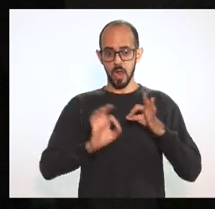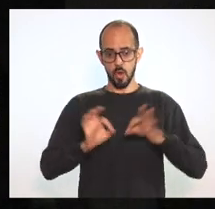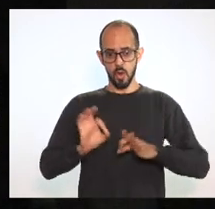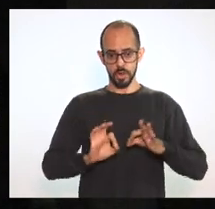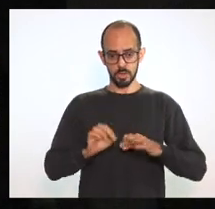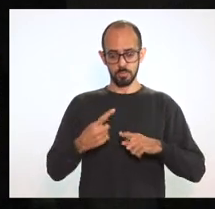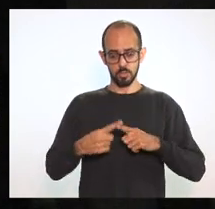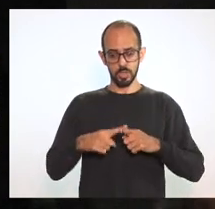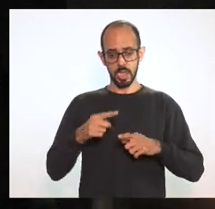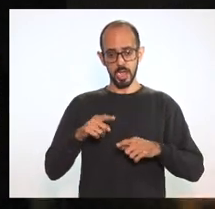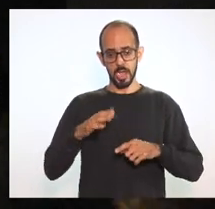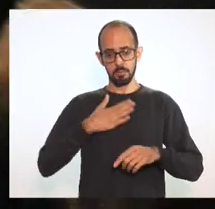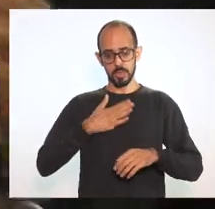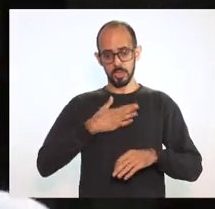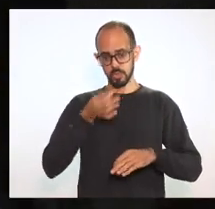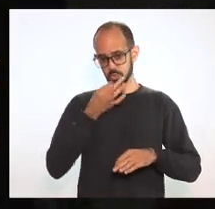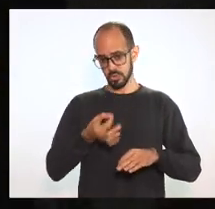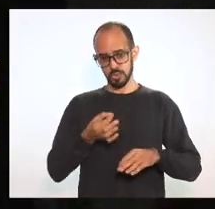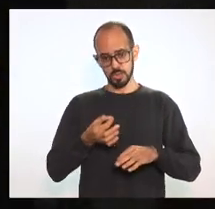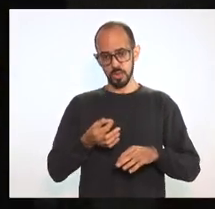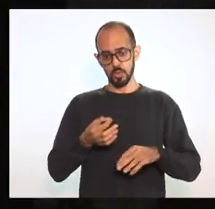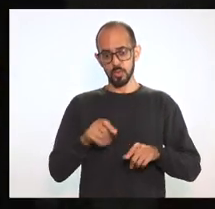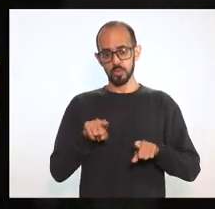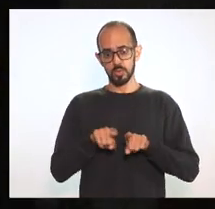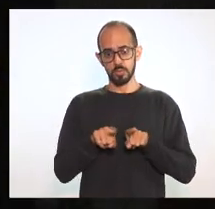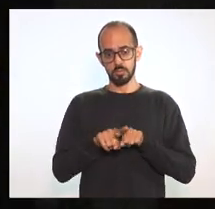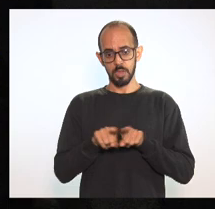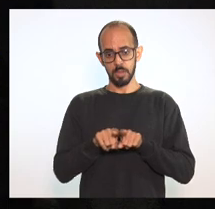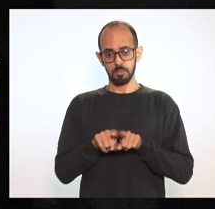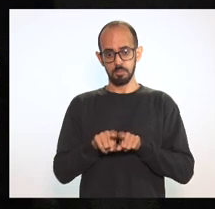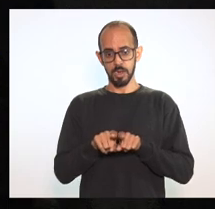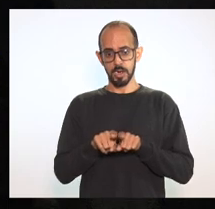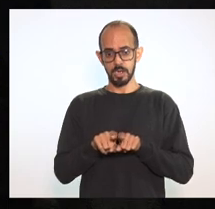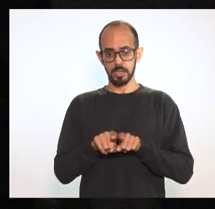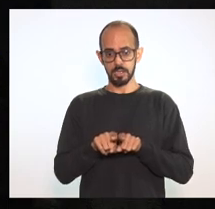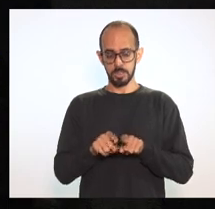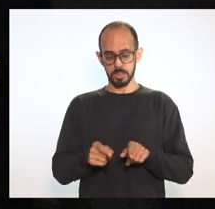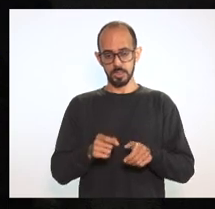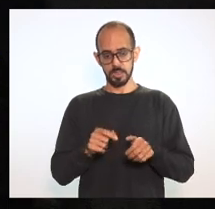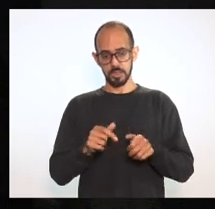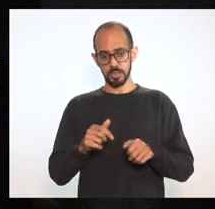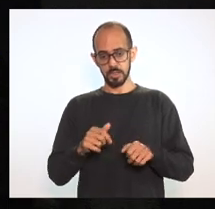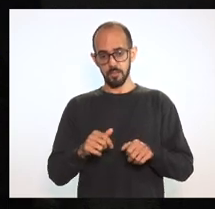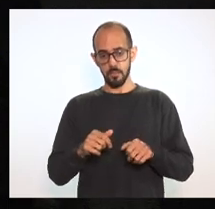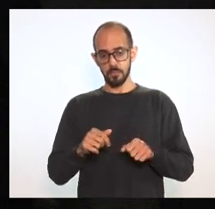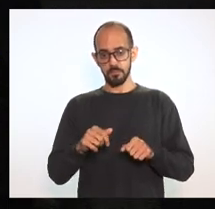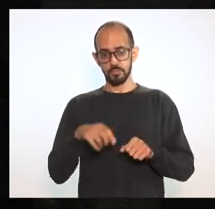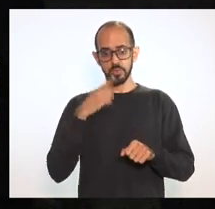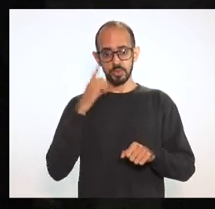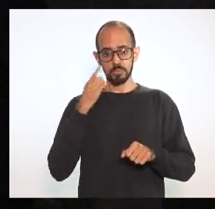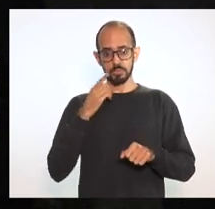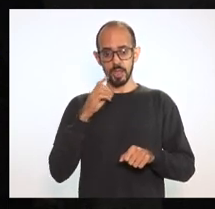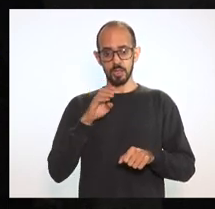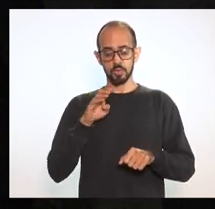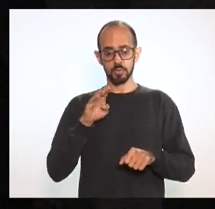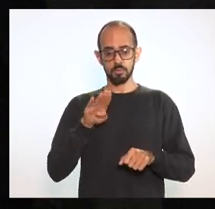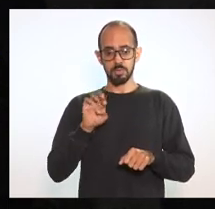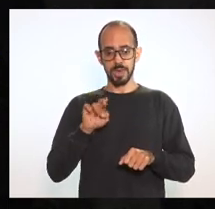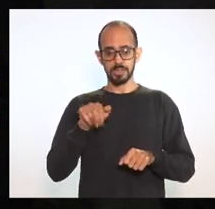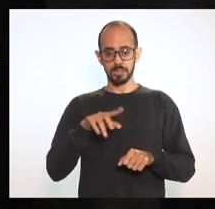parecer. Evidentemente, vale aqui um cumprimento ao deputado Pedro Brazão, nosso aniversariante da